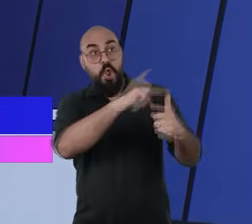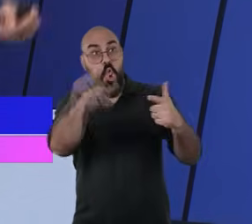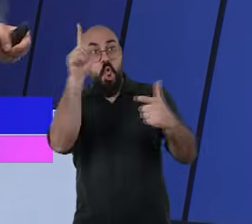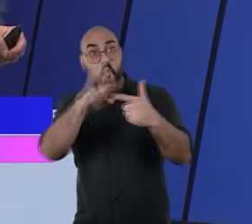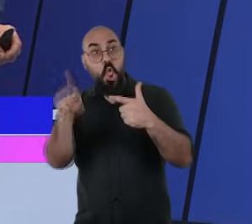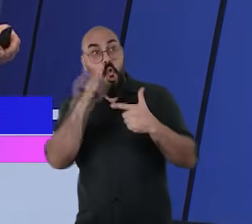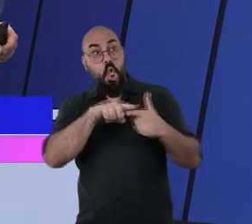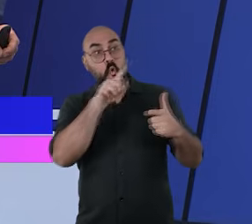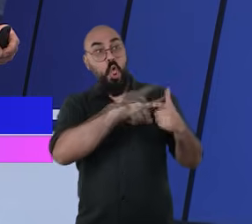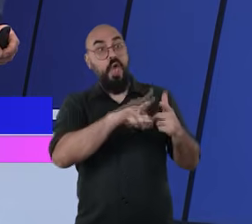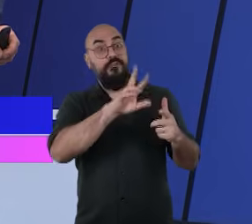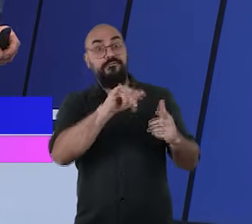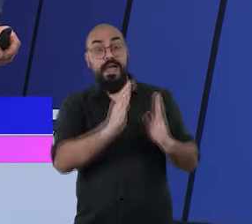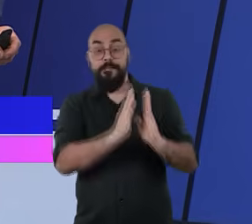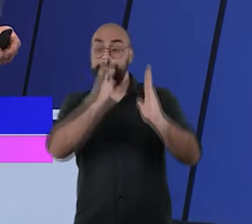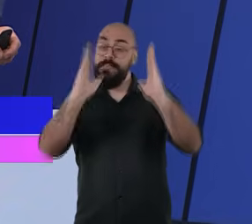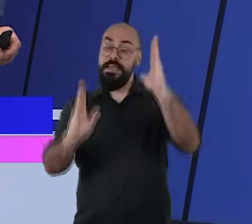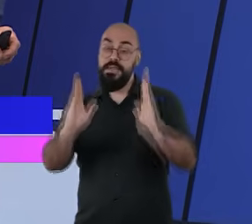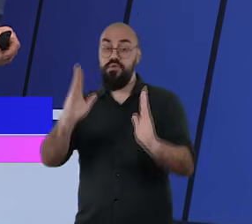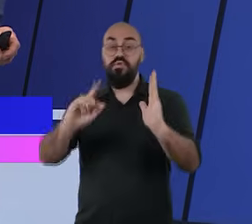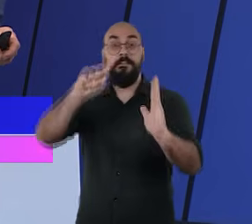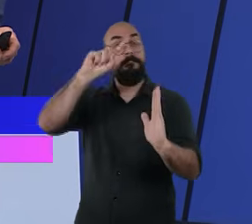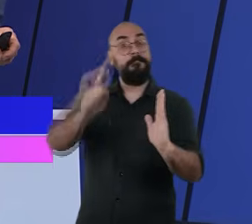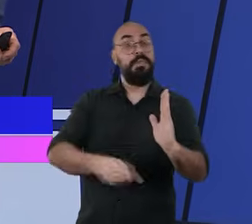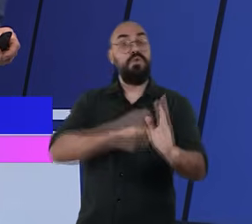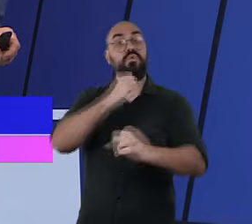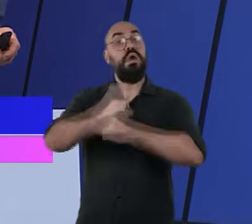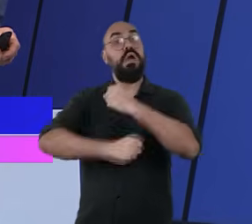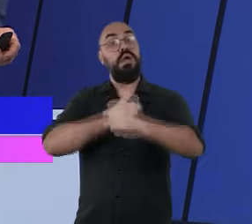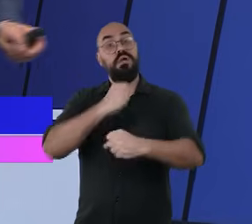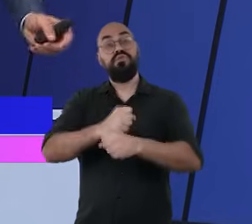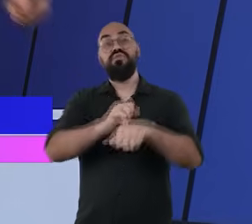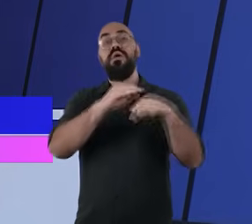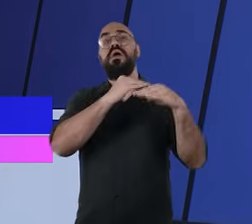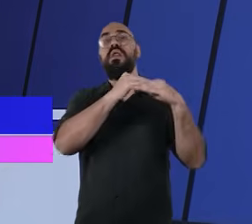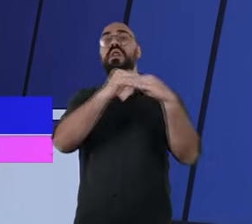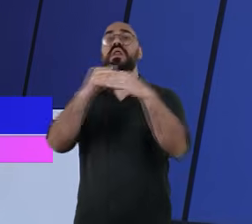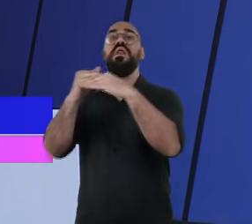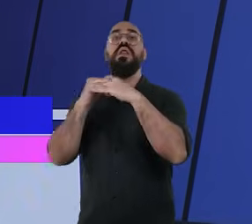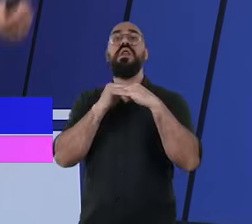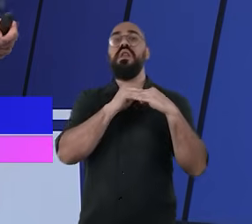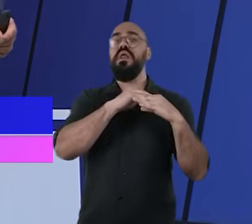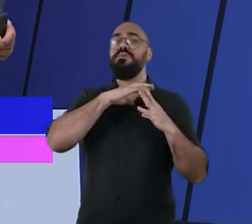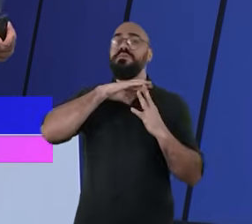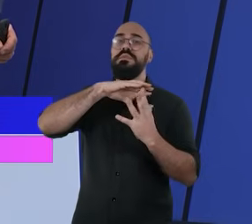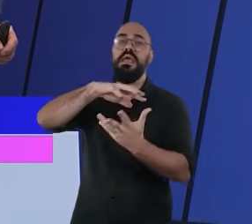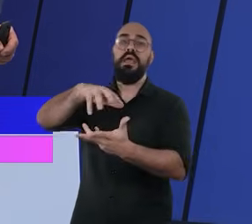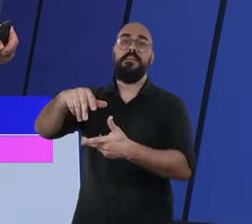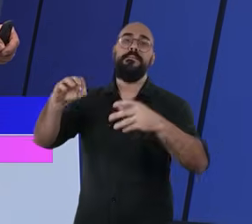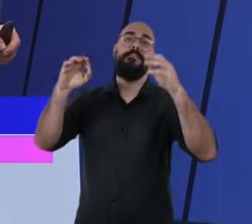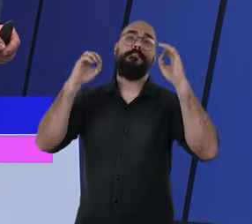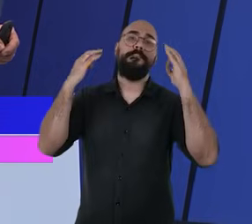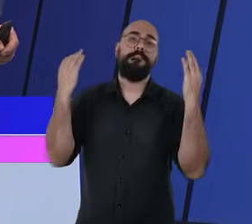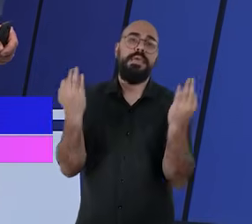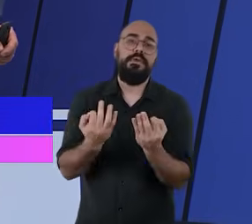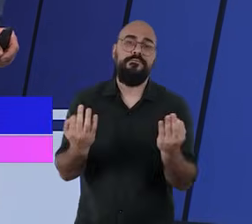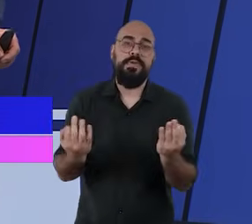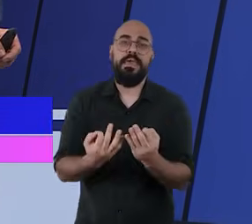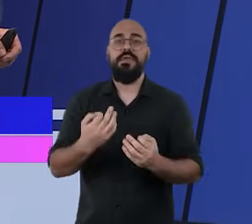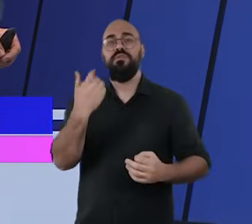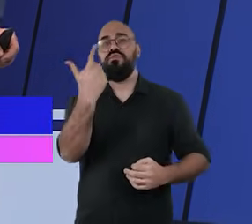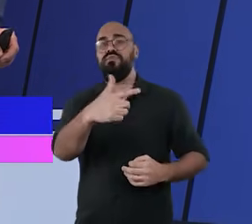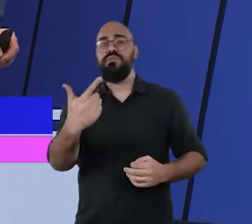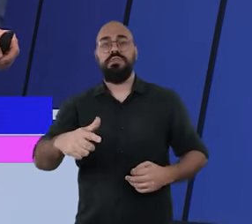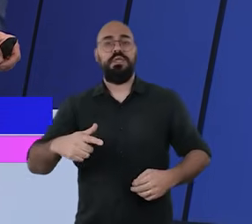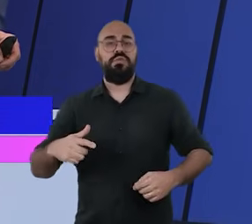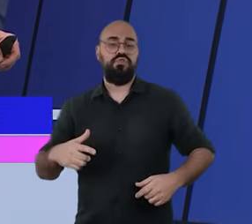anos onde a Terra viverá em harmonia, onde a Terra será um lugar perfeito, uma Terra que não terá mais